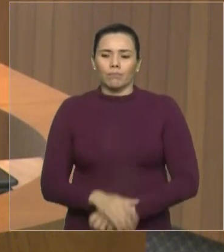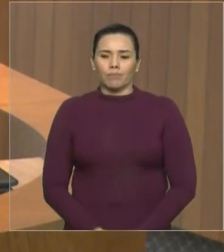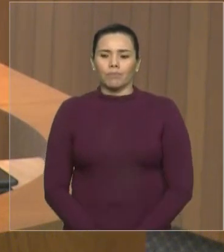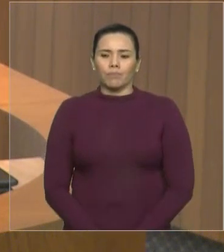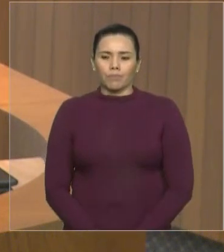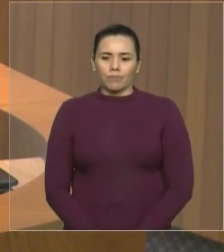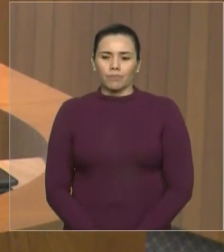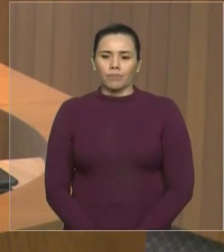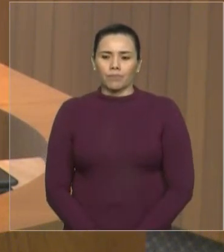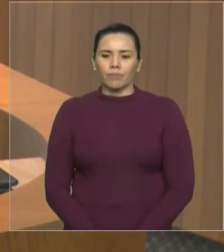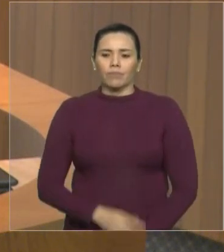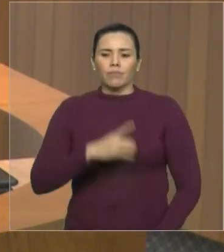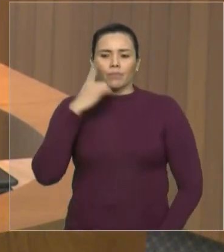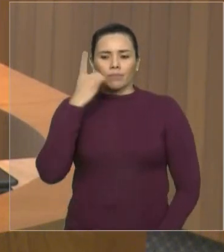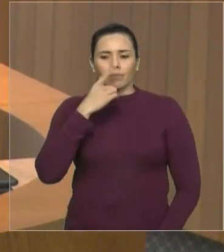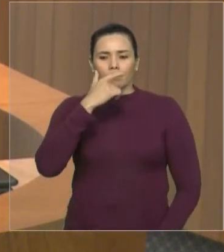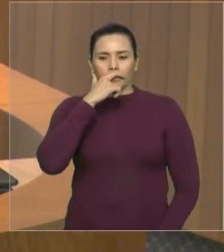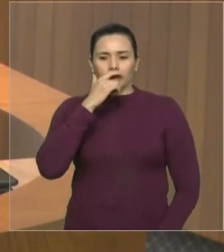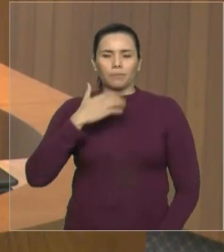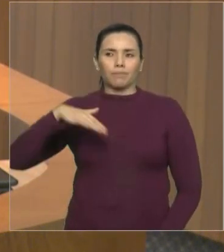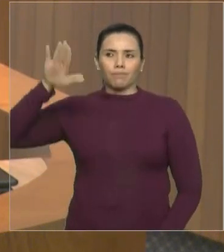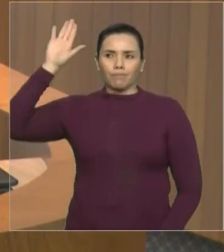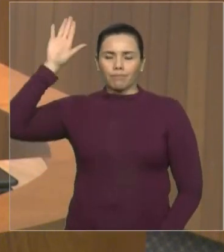Deputado César.